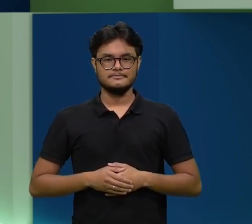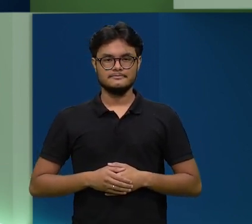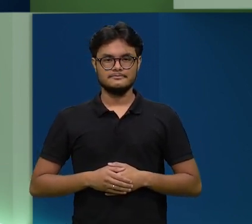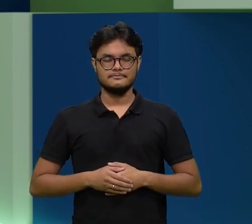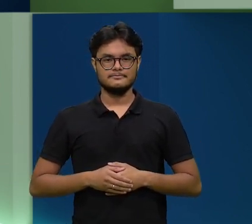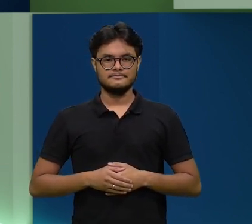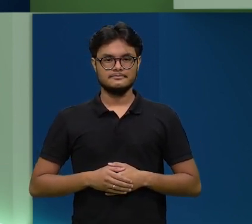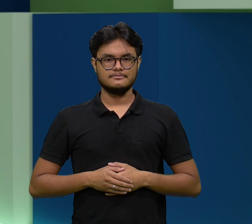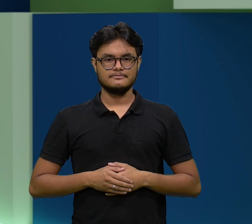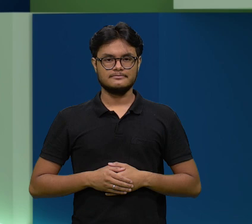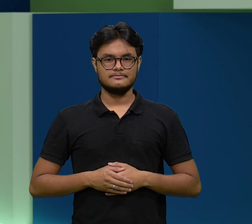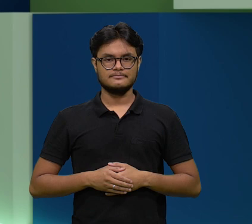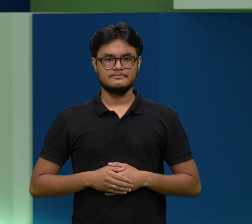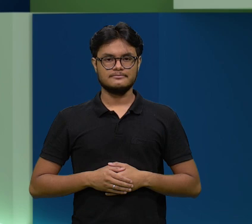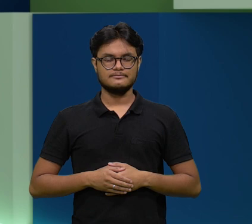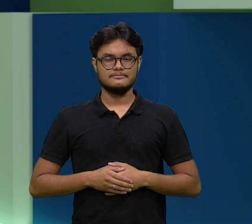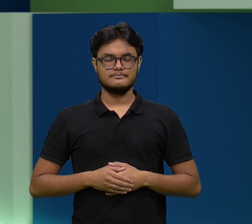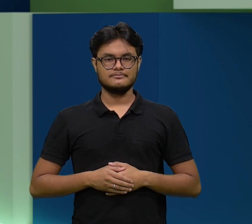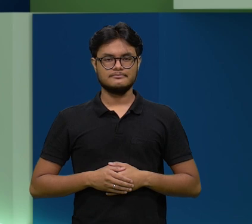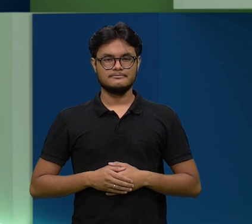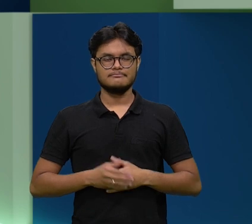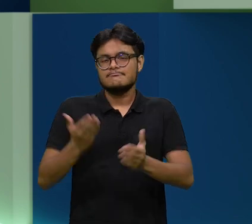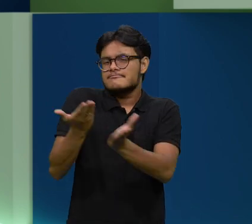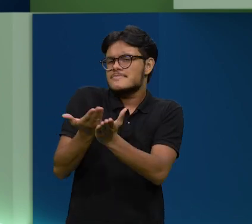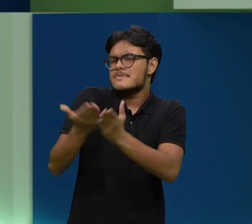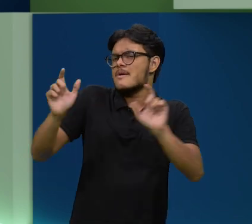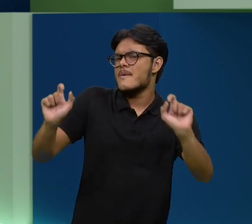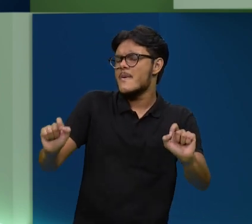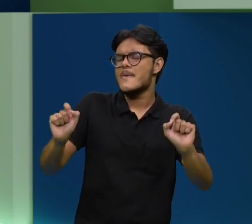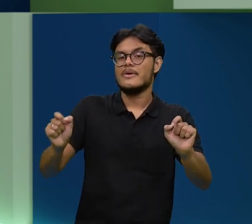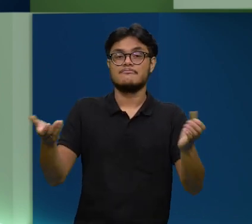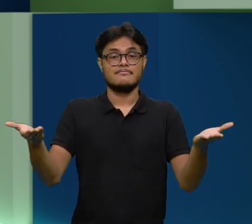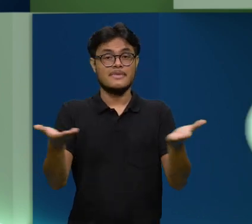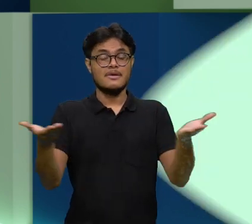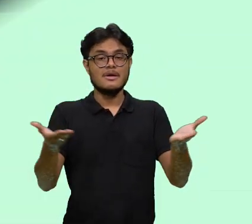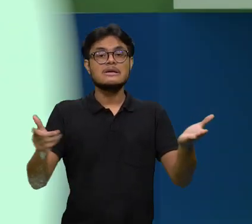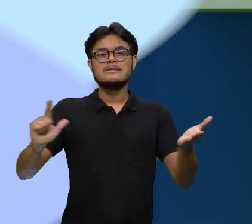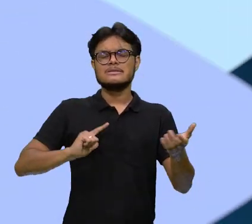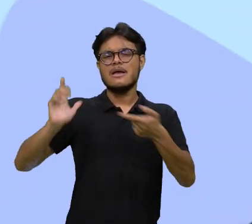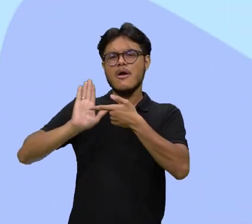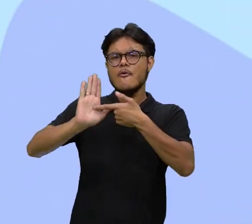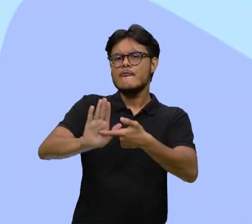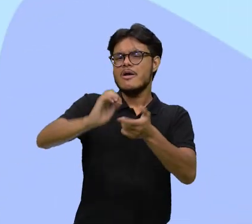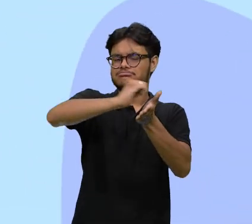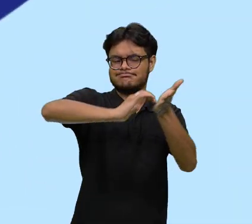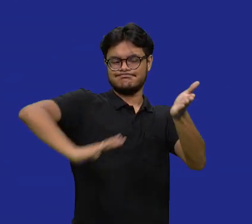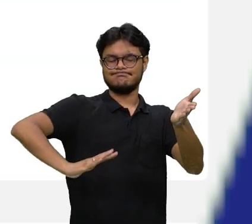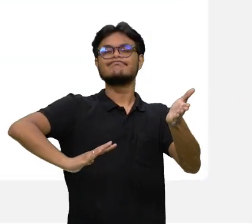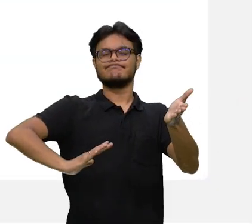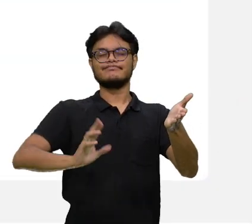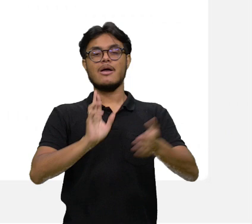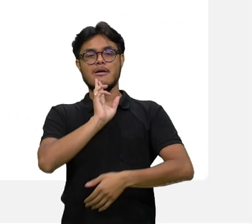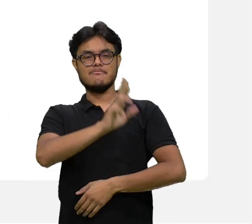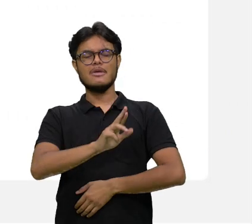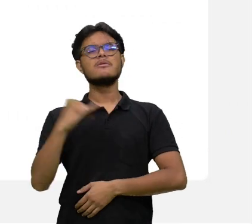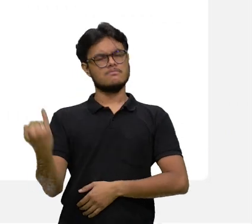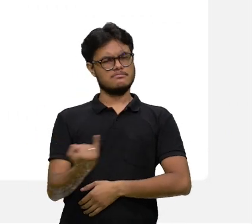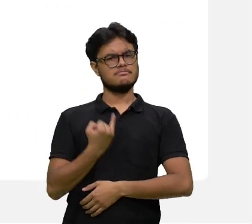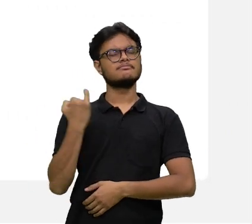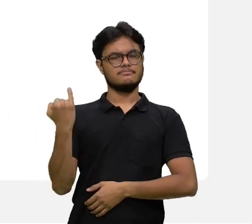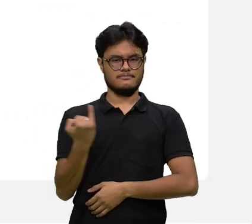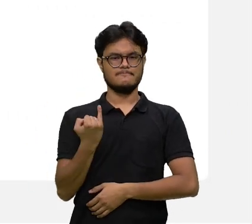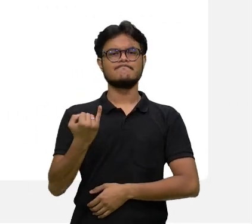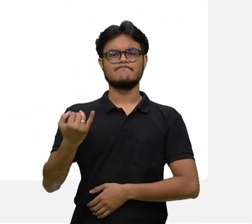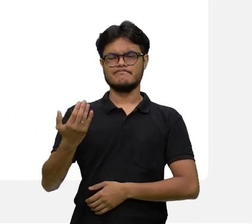biologia, na gestação? Viaja comigo agora, a gente ver essa questão extremamente importante aí, que você não